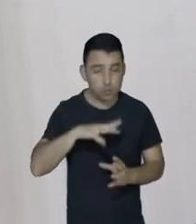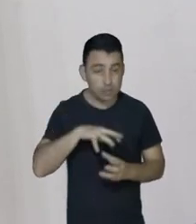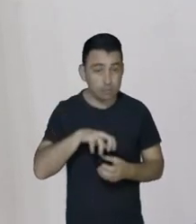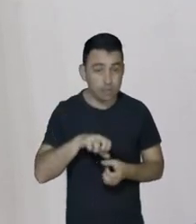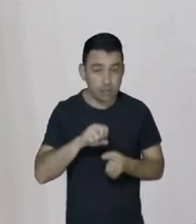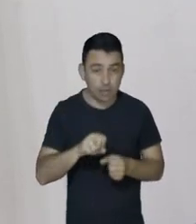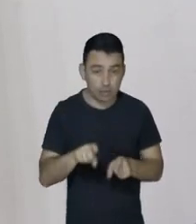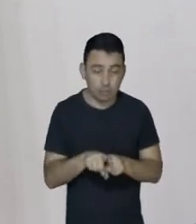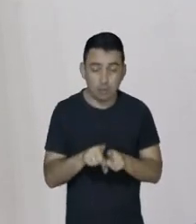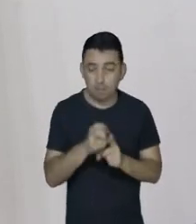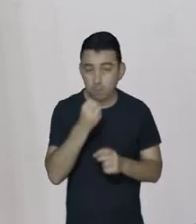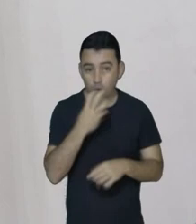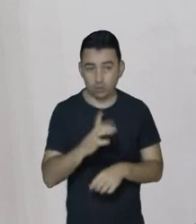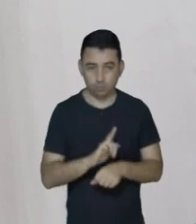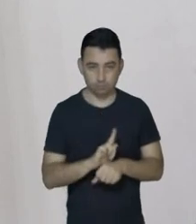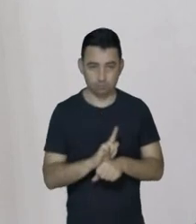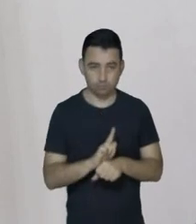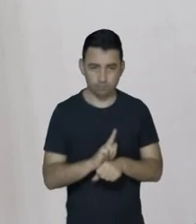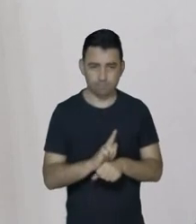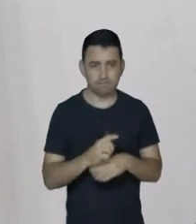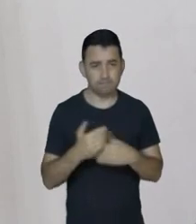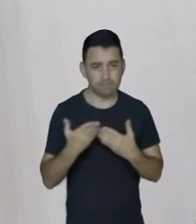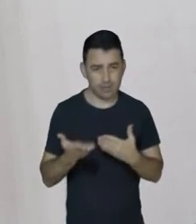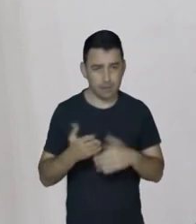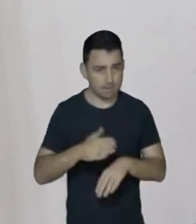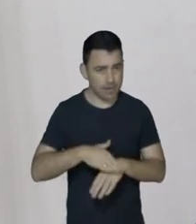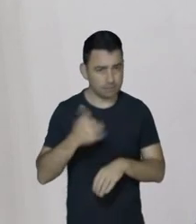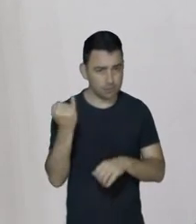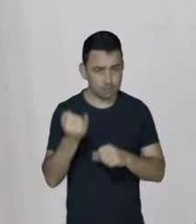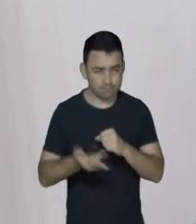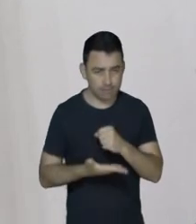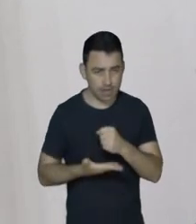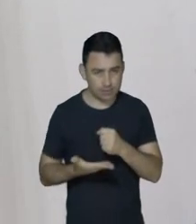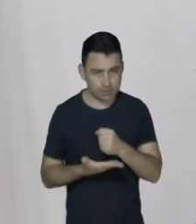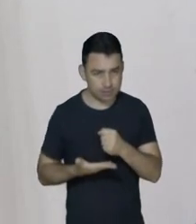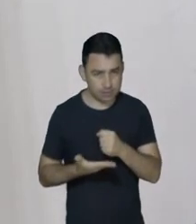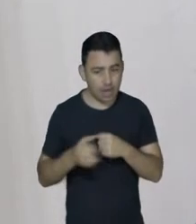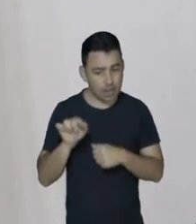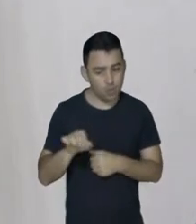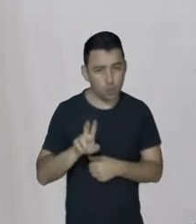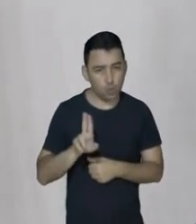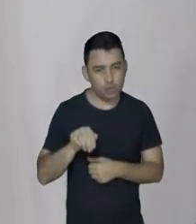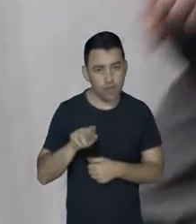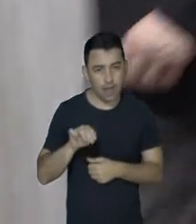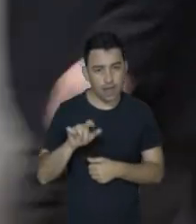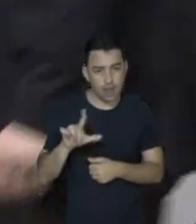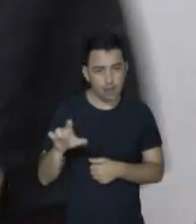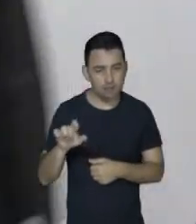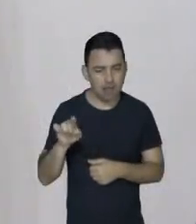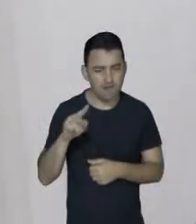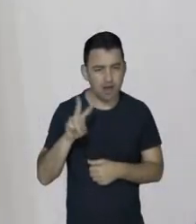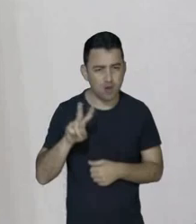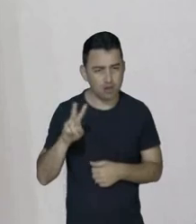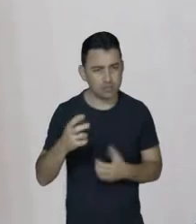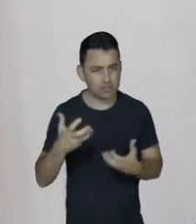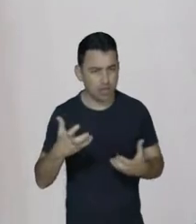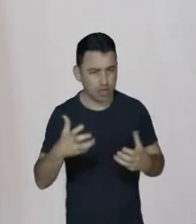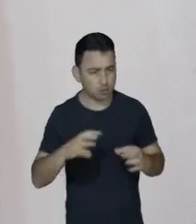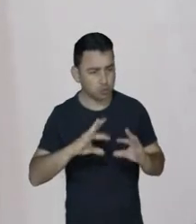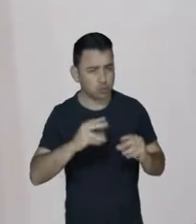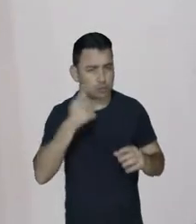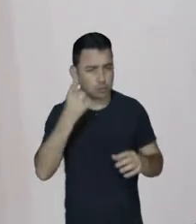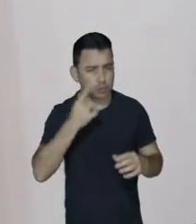boa gestão. Em sua essência, a UNALE valoriza a atuação dos parlamentos estaduais e figura como